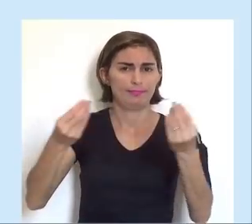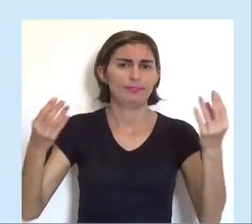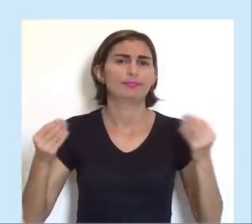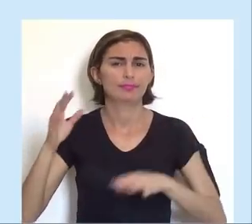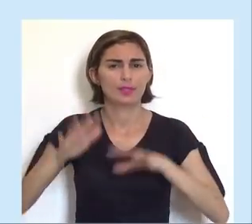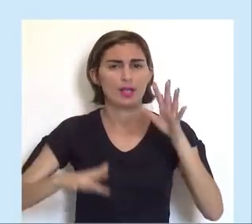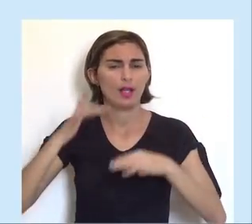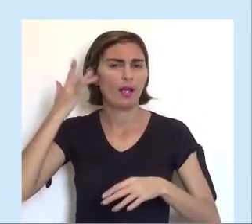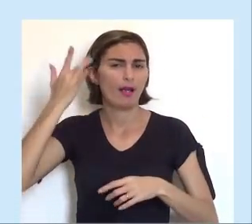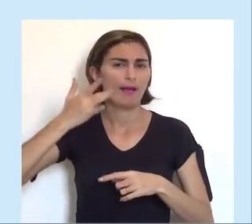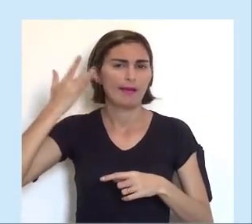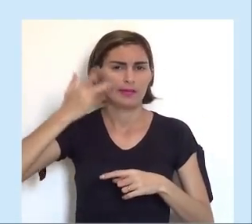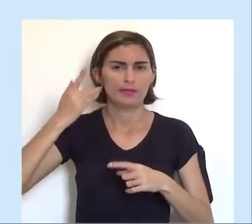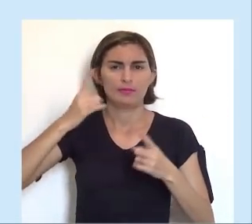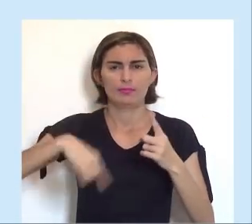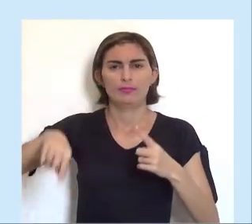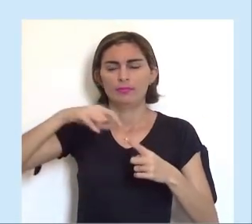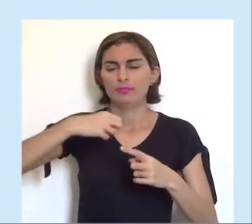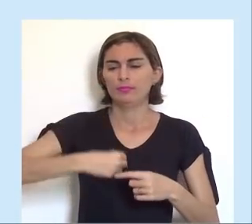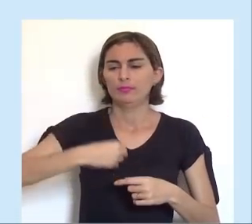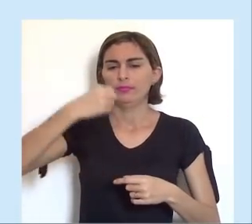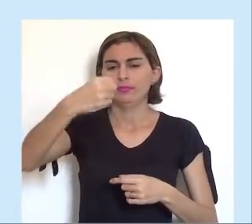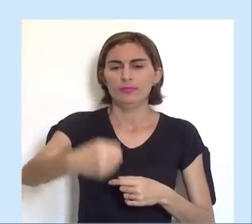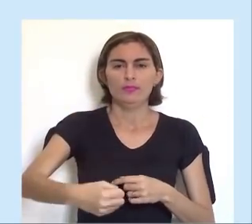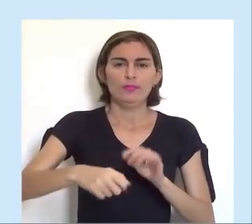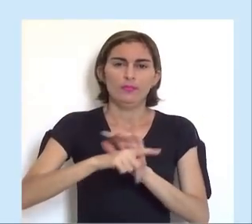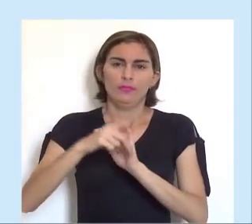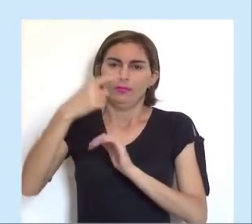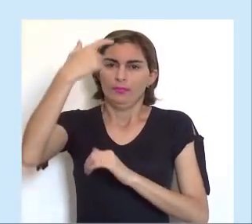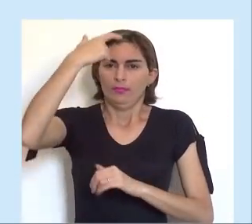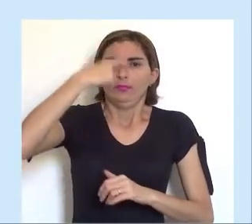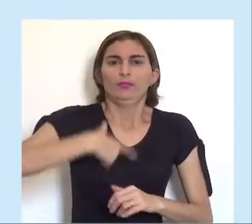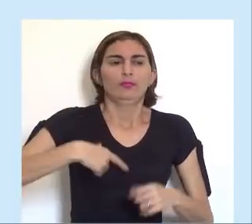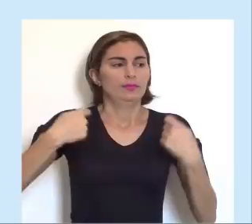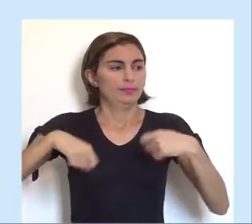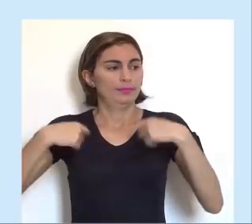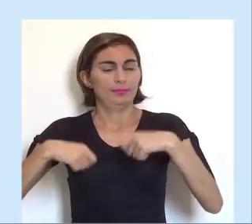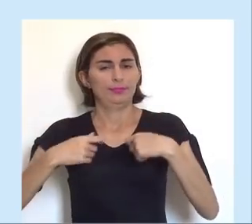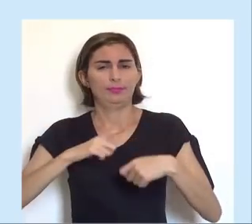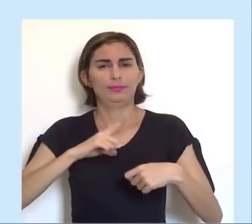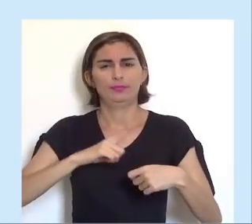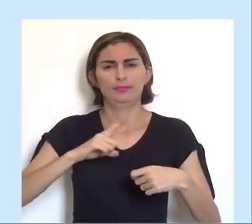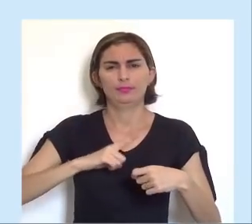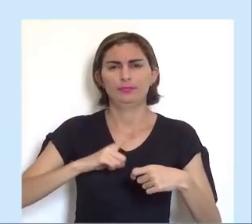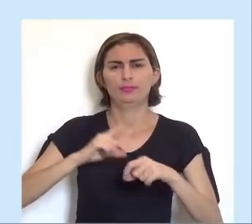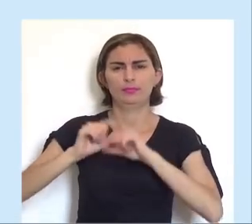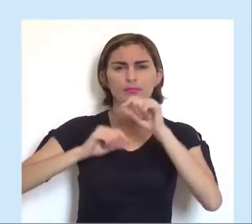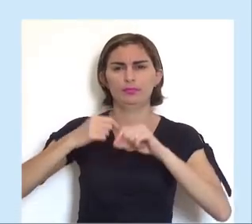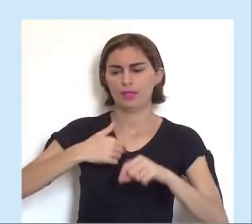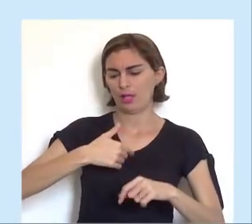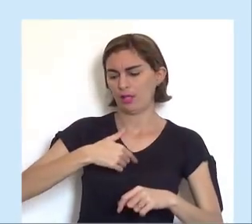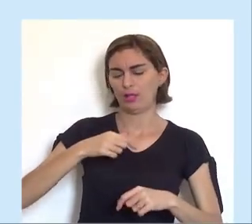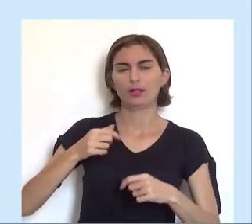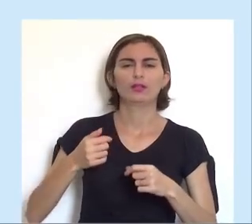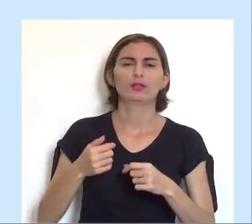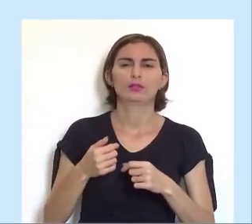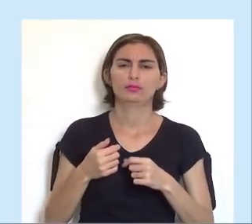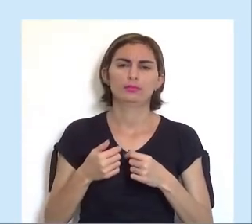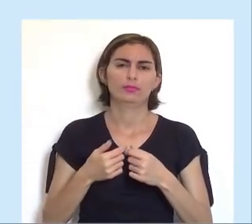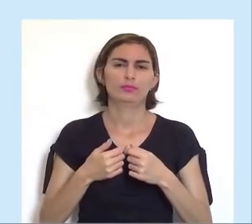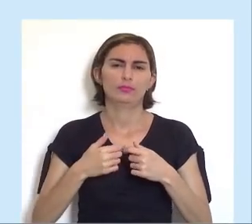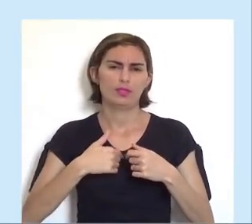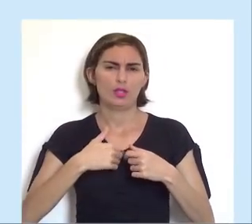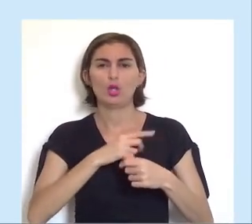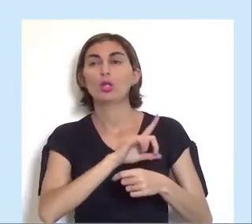gente acha que para ser um narrador personagem, temos que ter, assim, eu falando, não é?